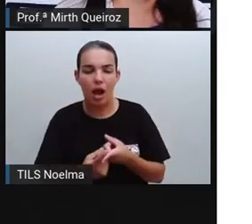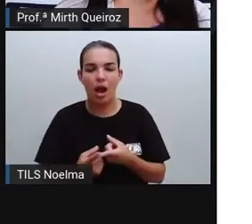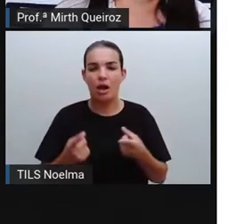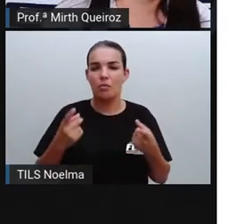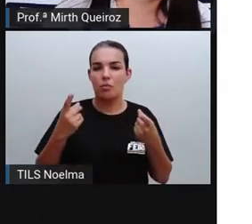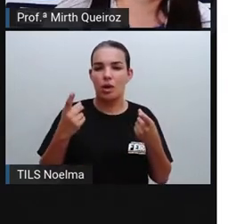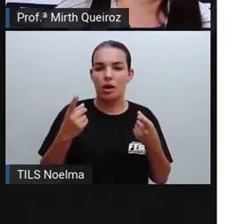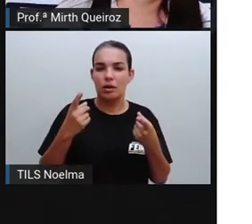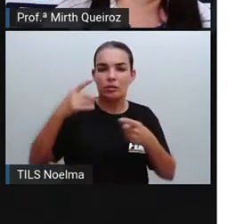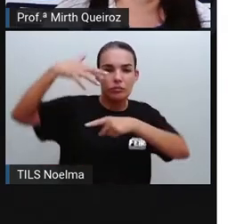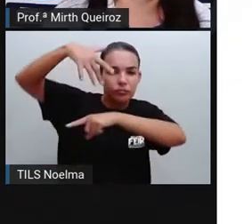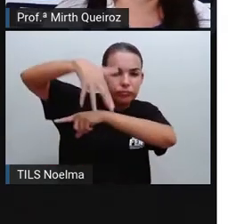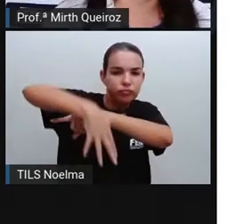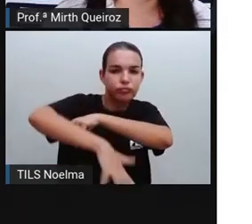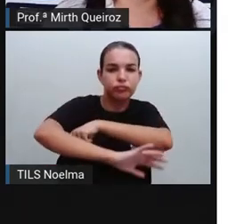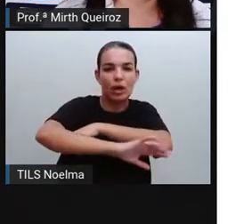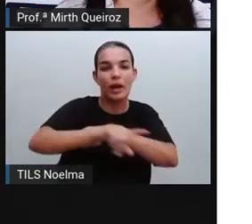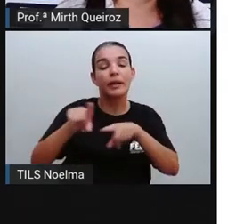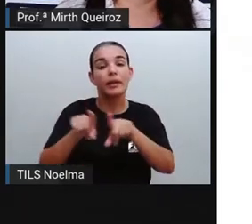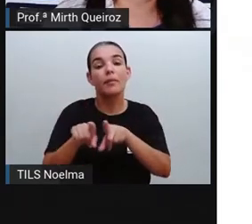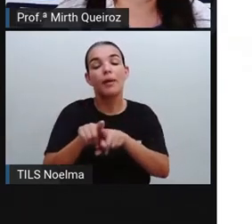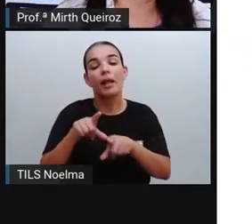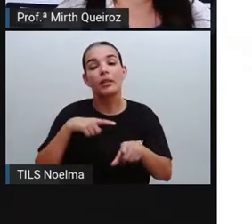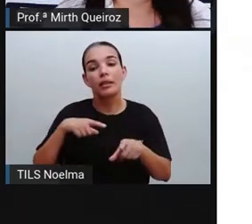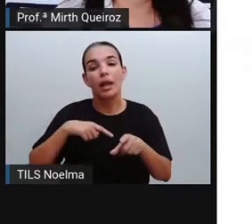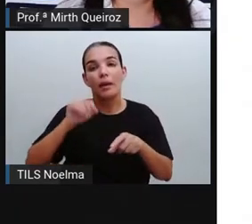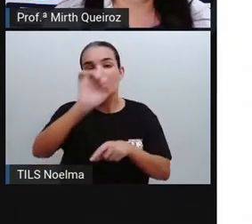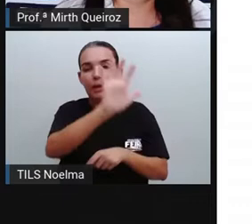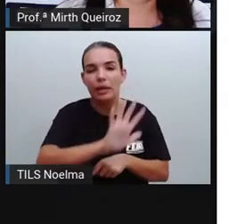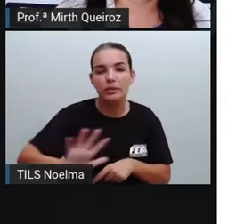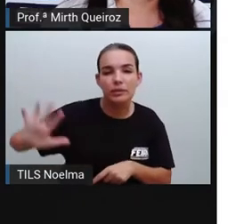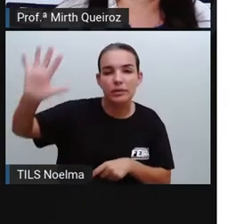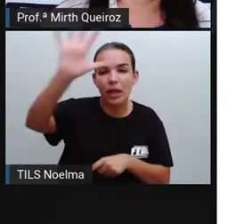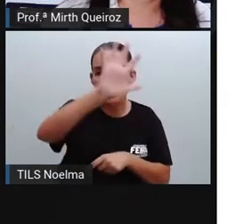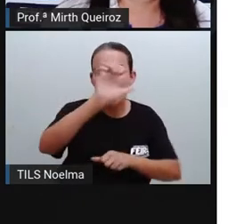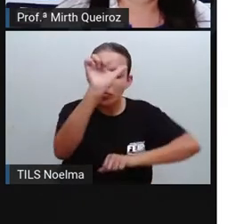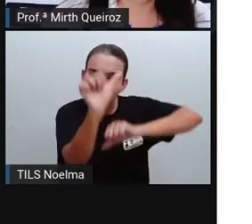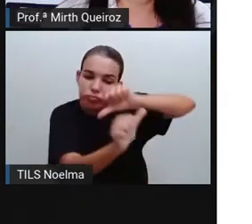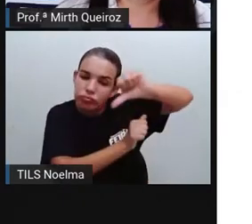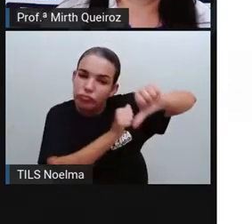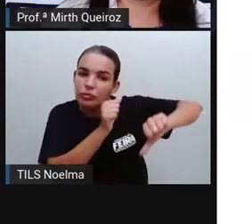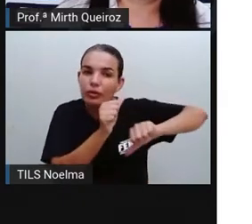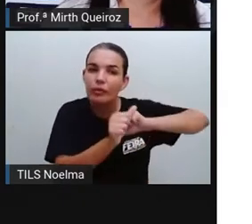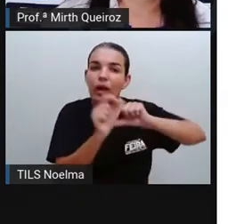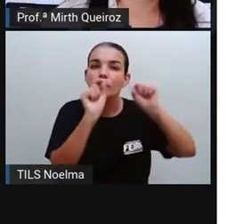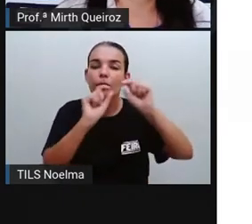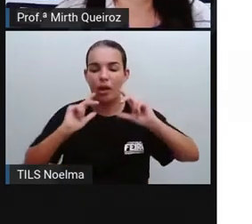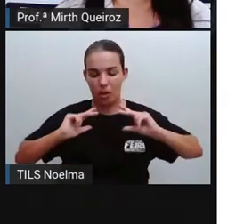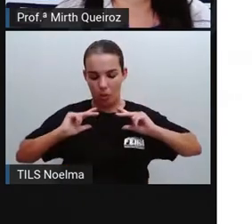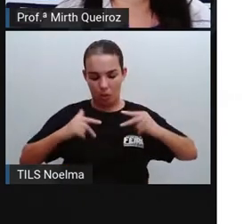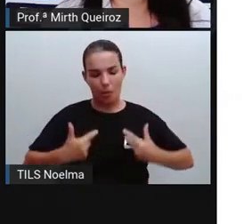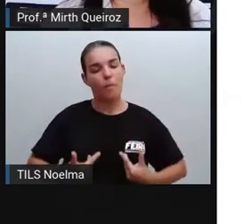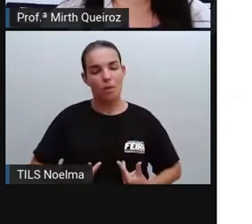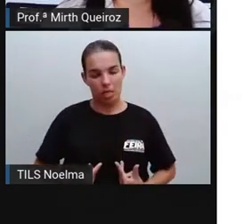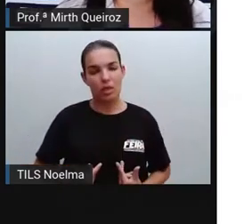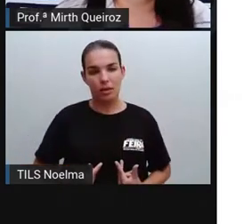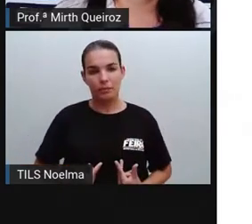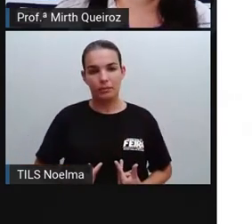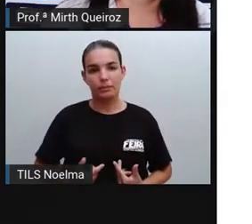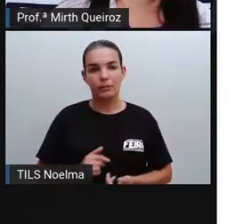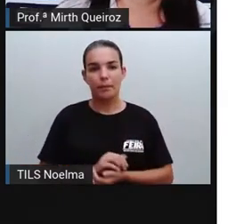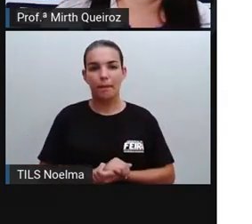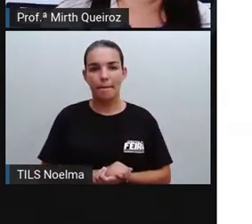E nós temos a paisagem modificada, que seria a paisagem humanizada, ou também chamada de